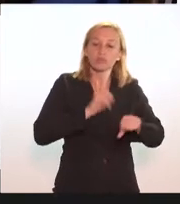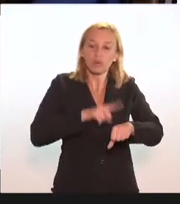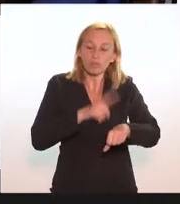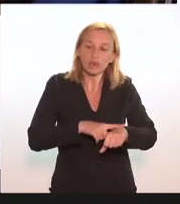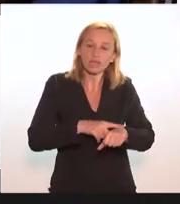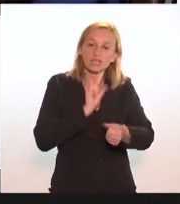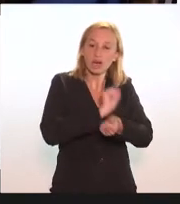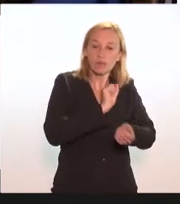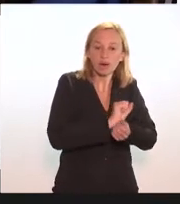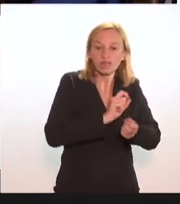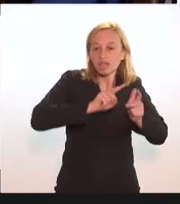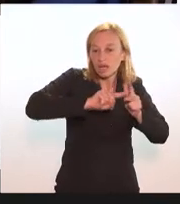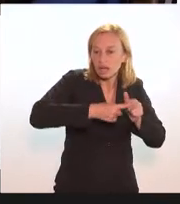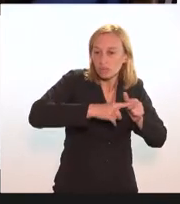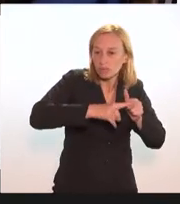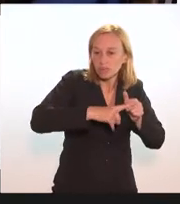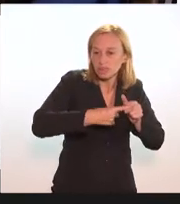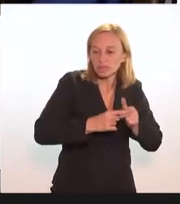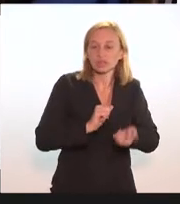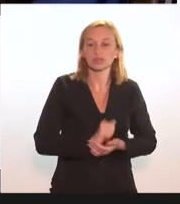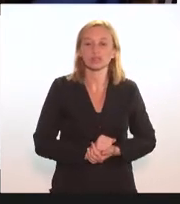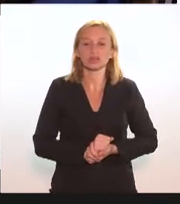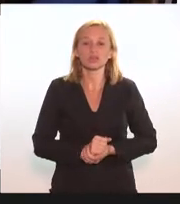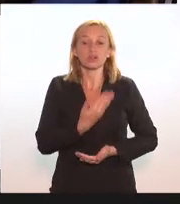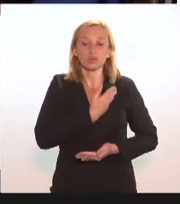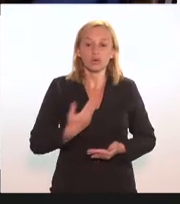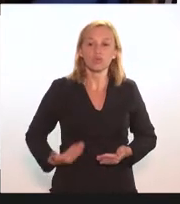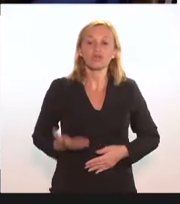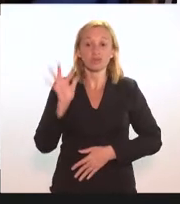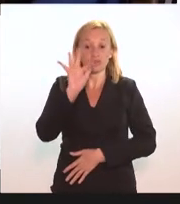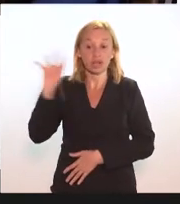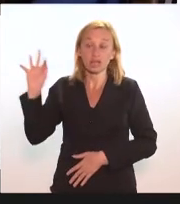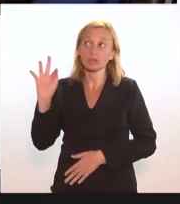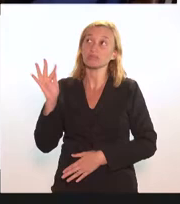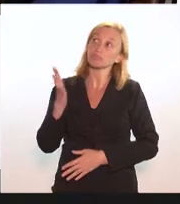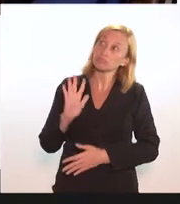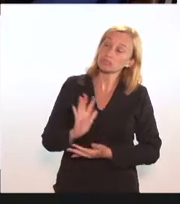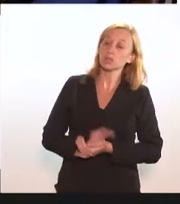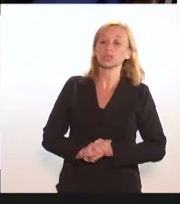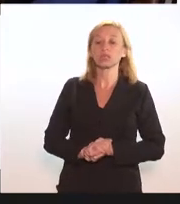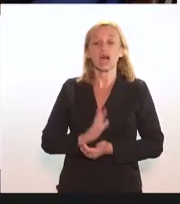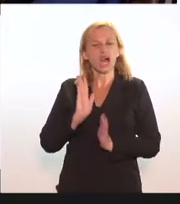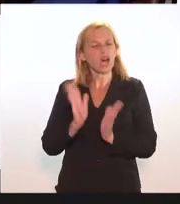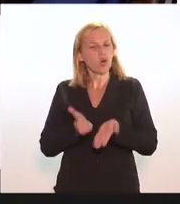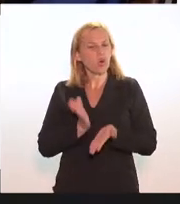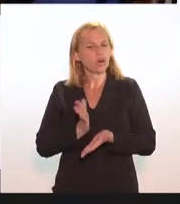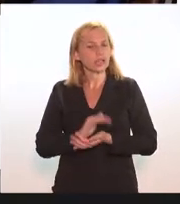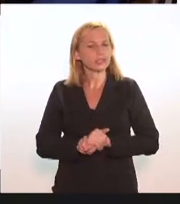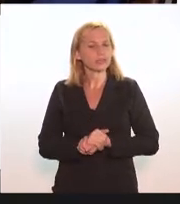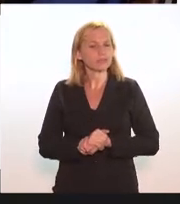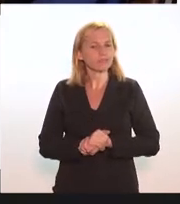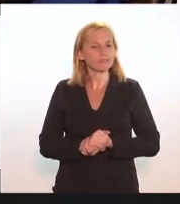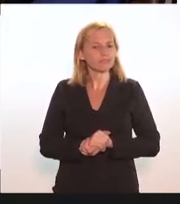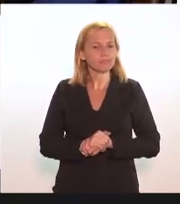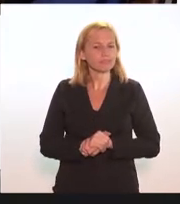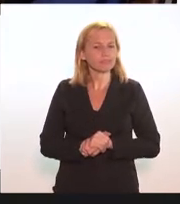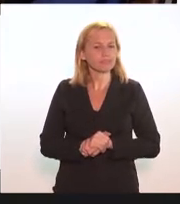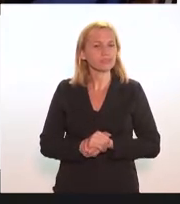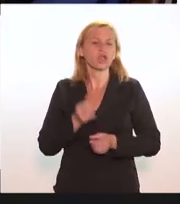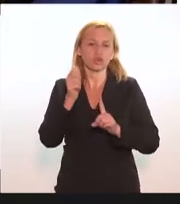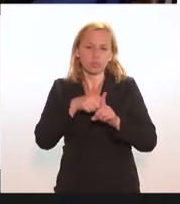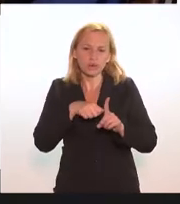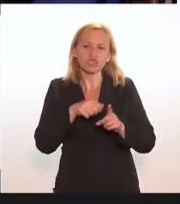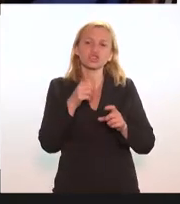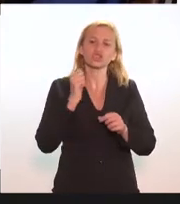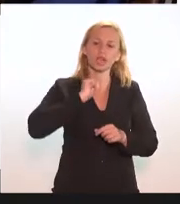a regulamentação por parte do governo federal, que deve sair agora no mês de